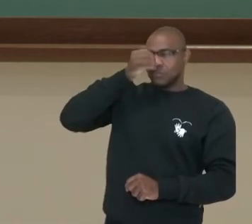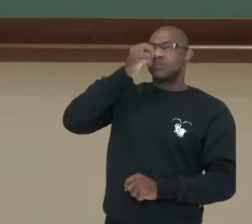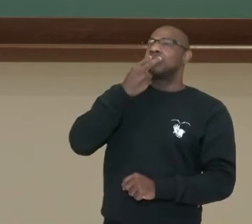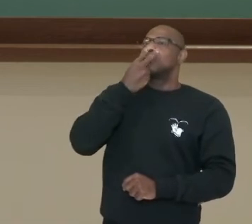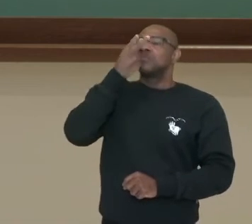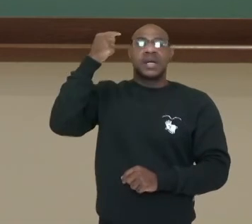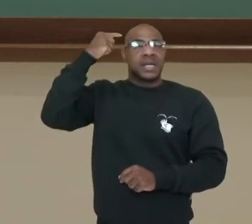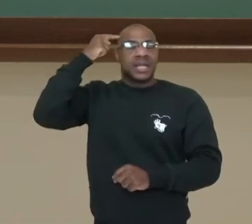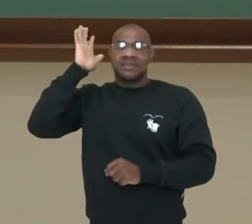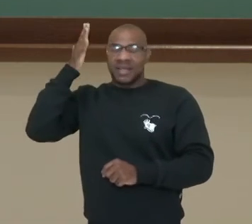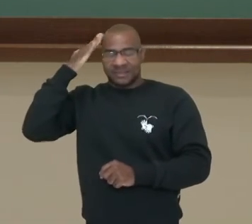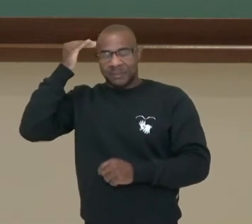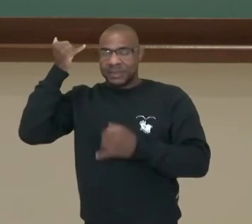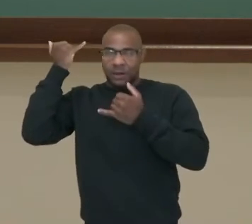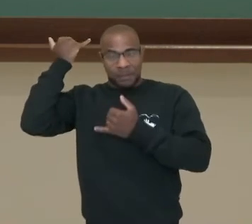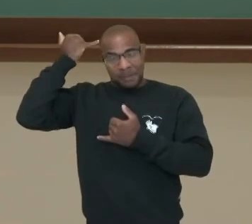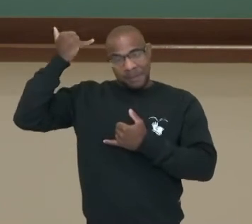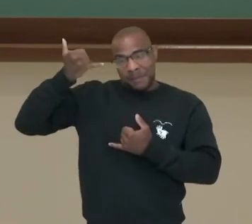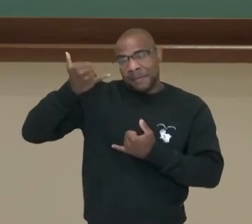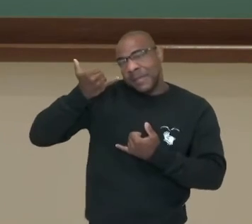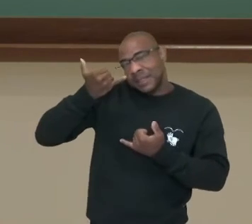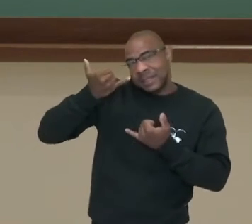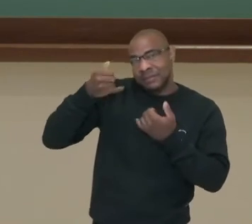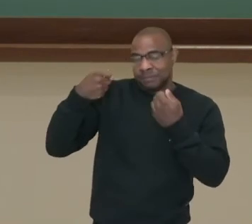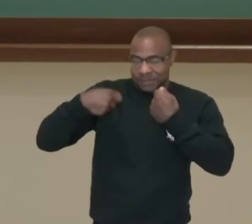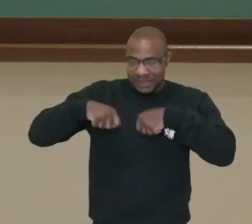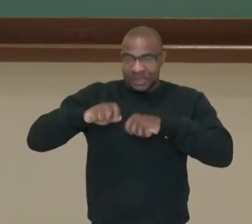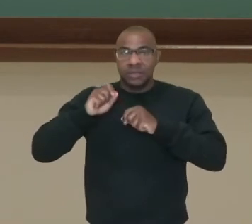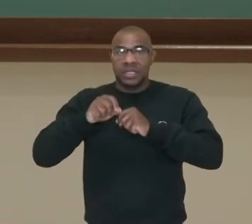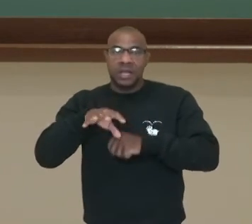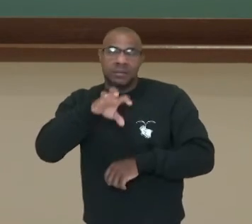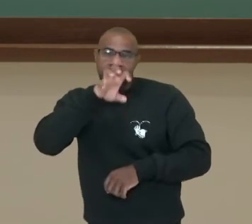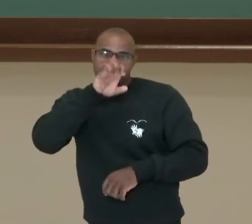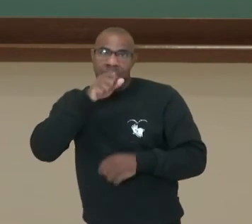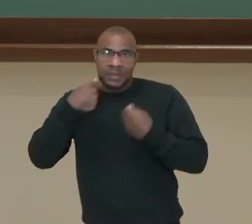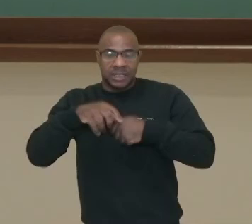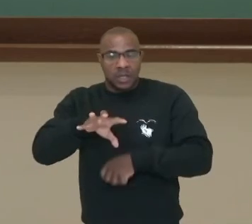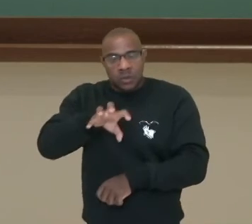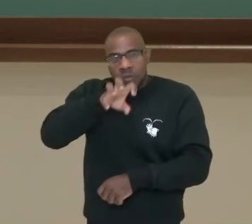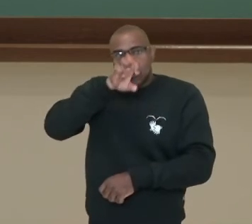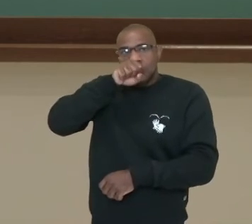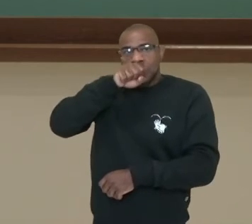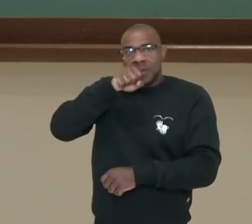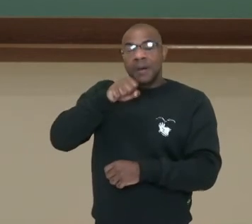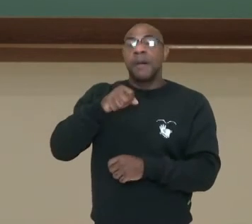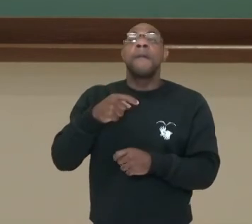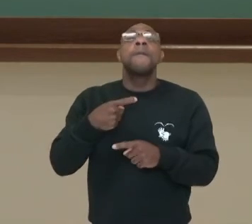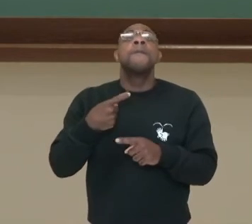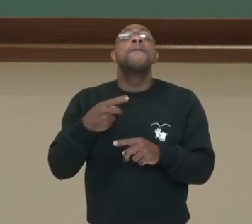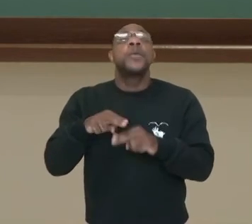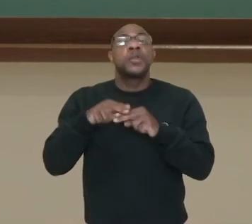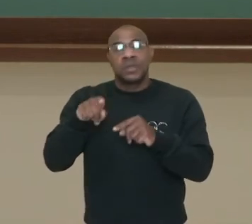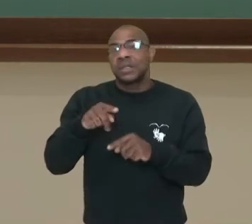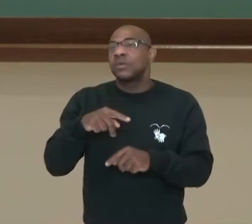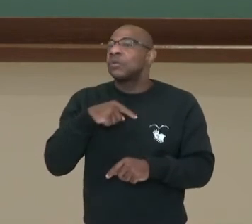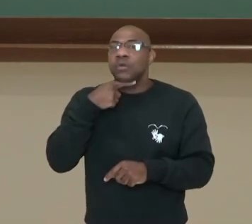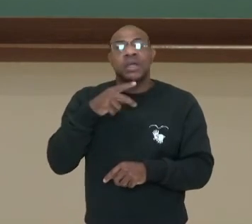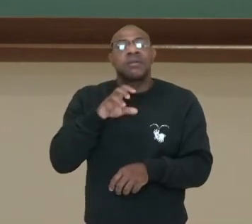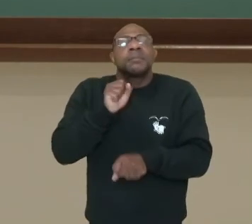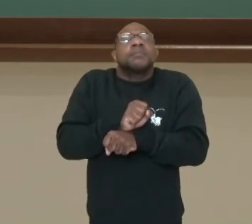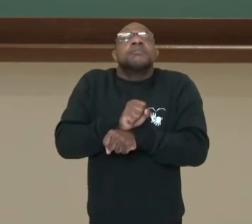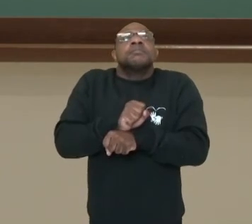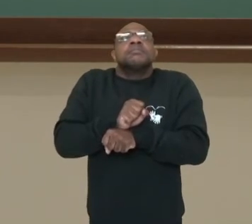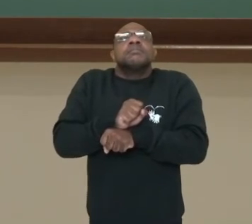mensagem ali para o diafragma e para os pulmões que você precisa de oxigênio, então você tem que puxar o ar. É por isso que você não consegue ficar segurando por muito